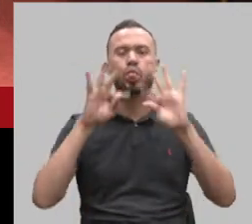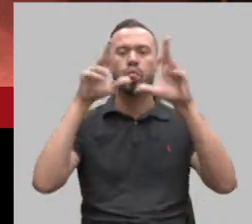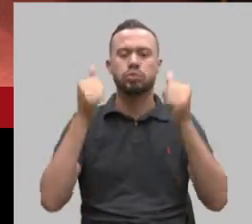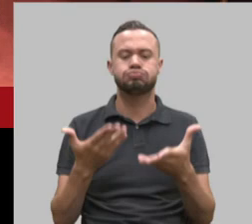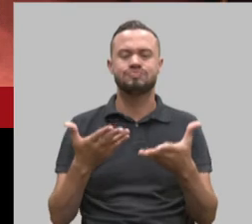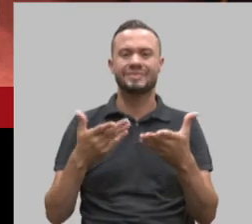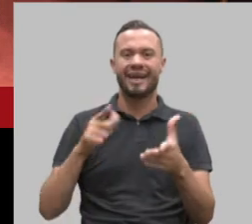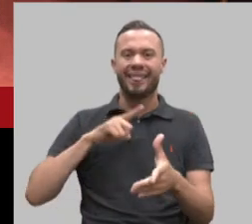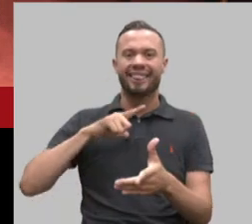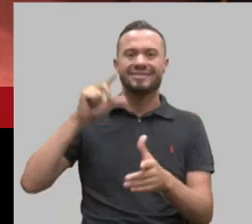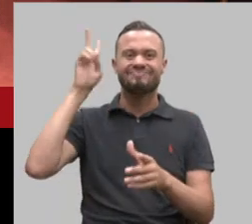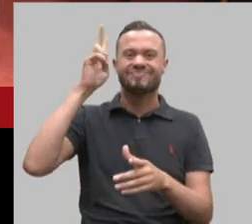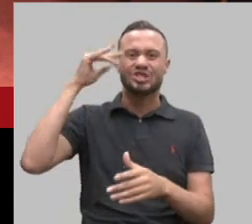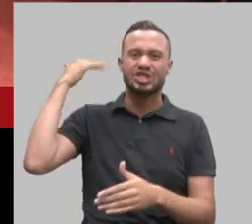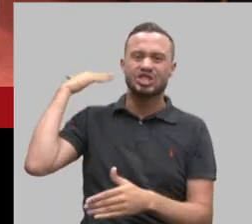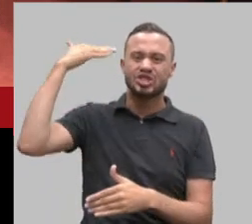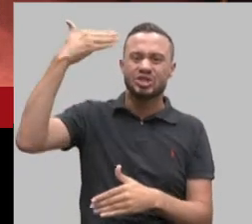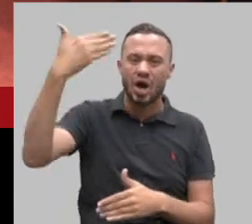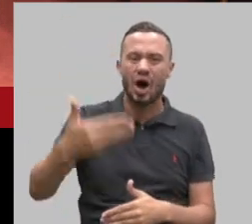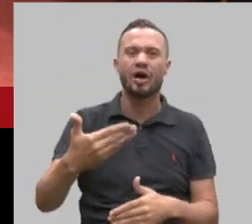sociedade que